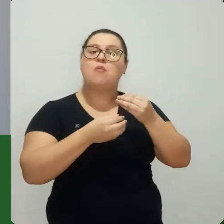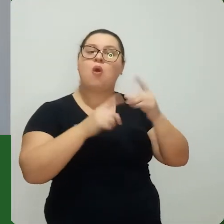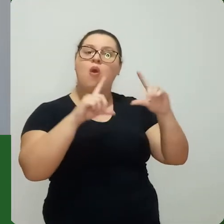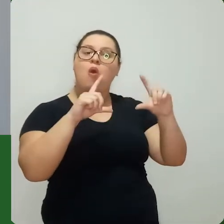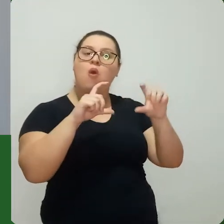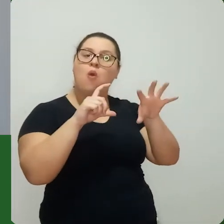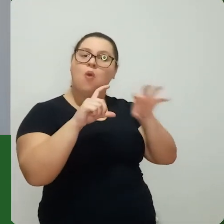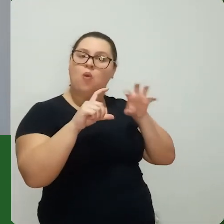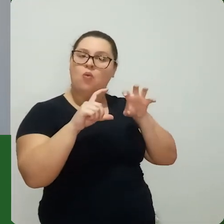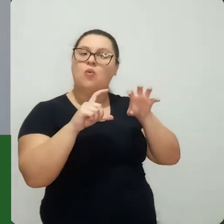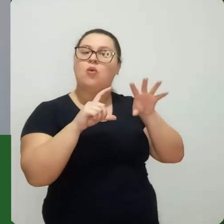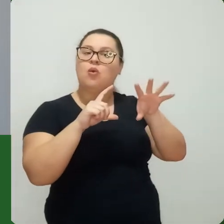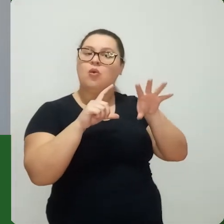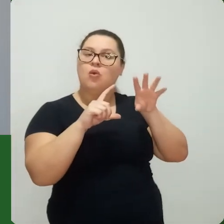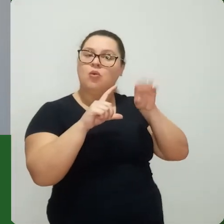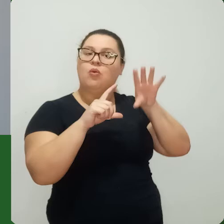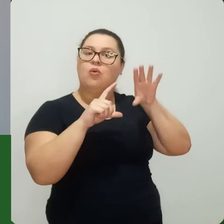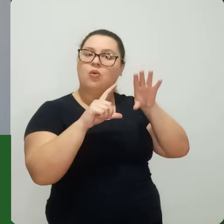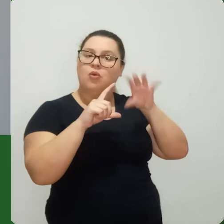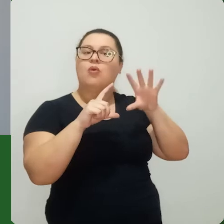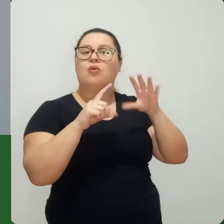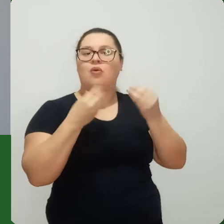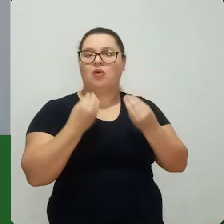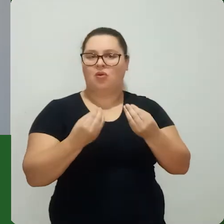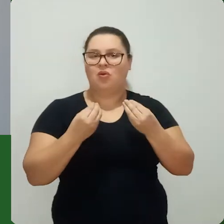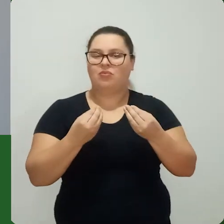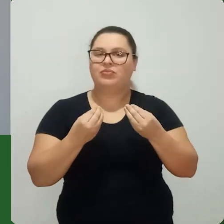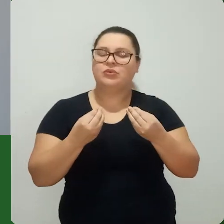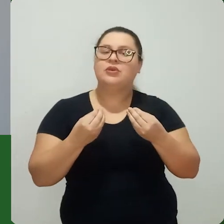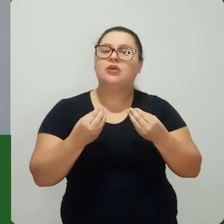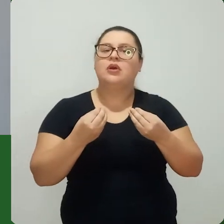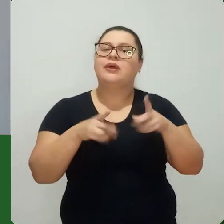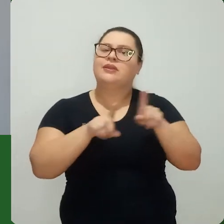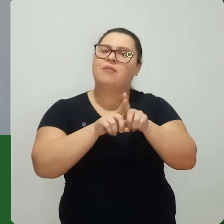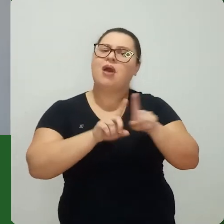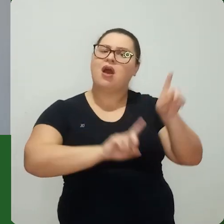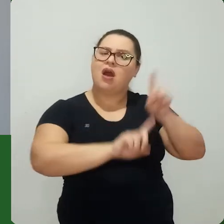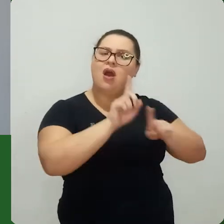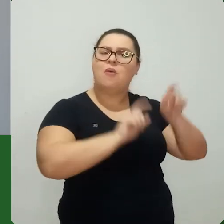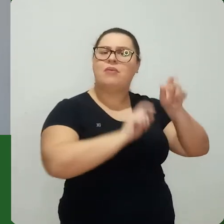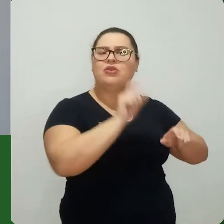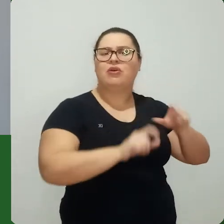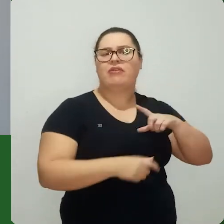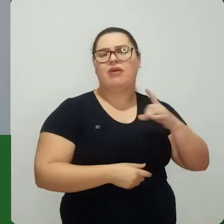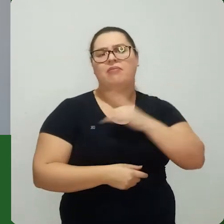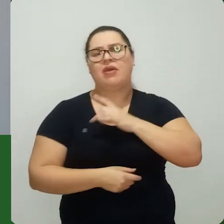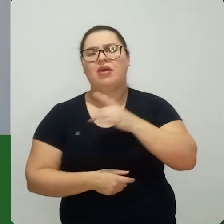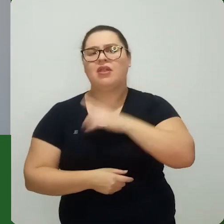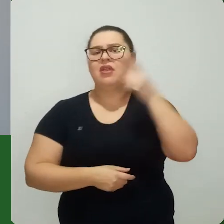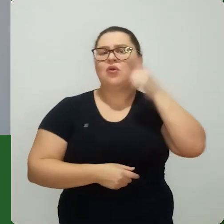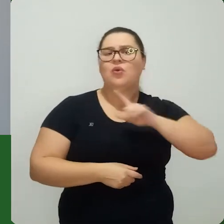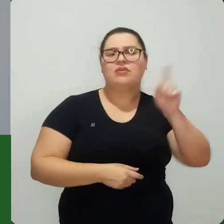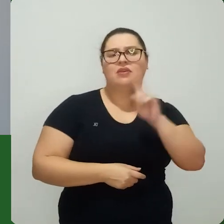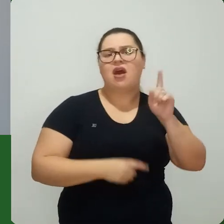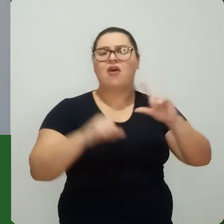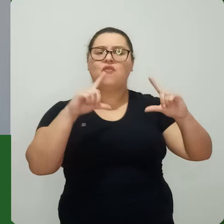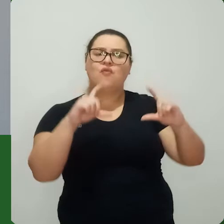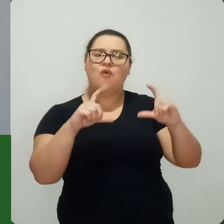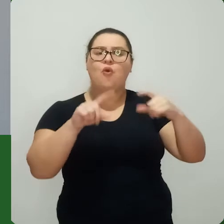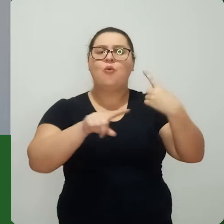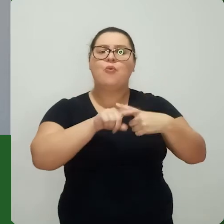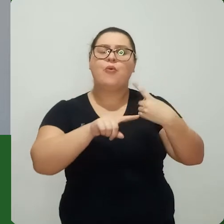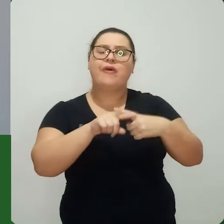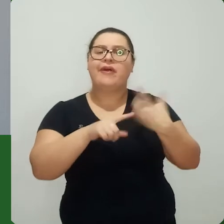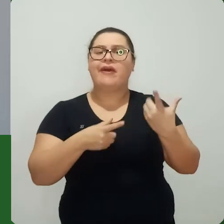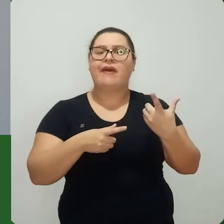E aqui eu deixo uma ressalva, né? Tem muita gente que tem receio de não poder fotografar, de não conseguir fotografar, porque a sua